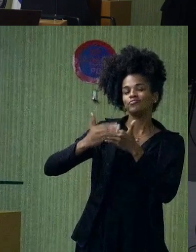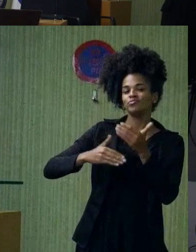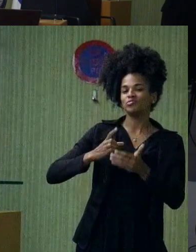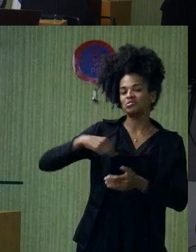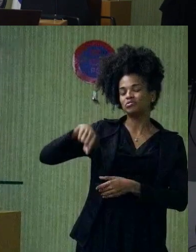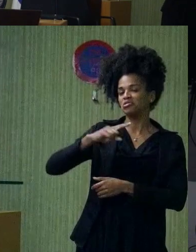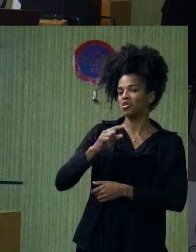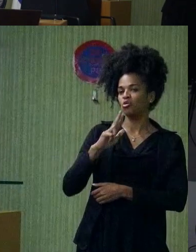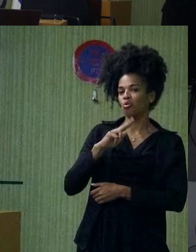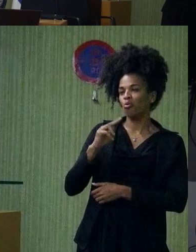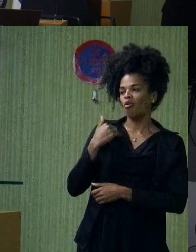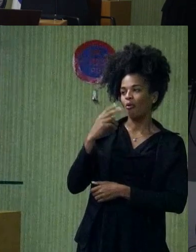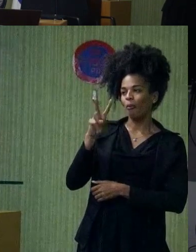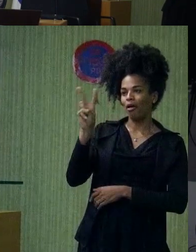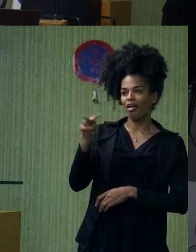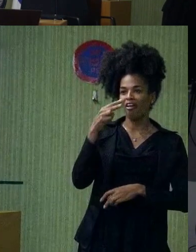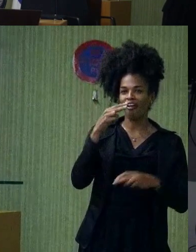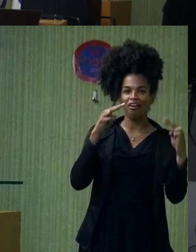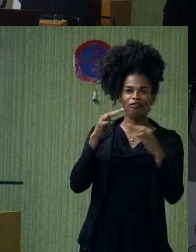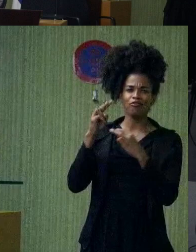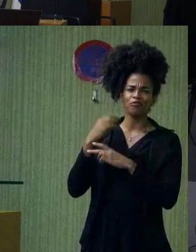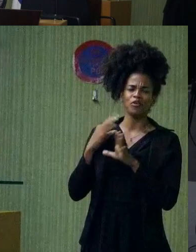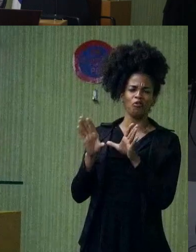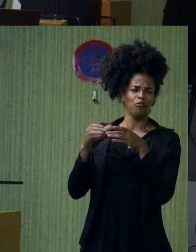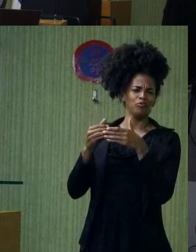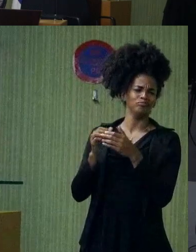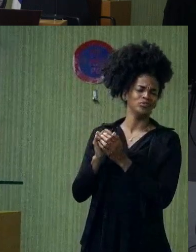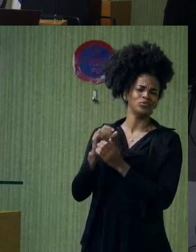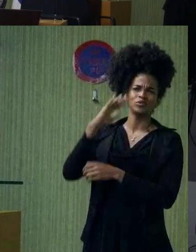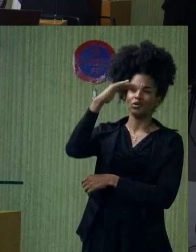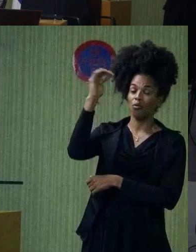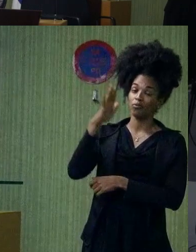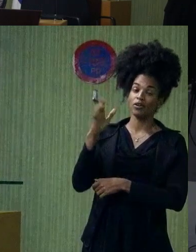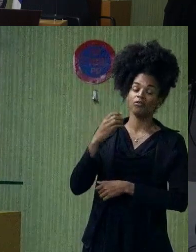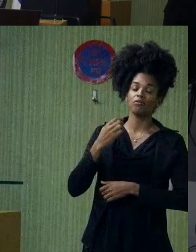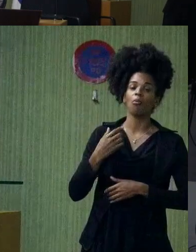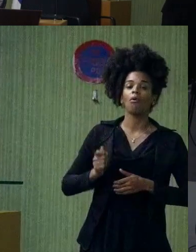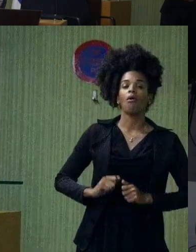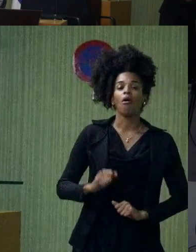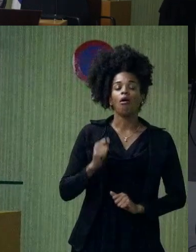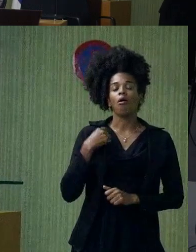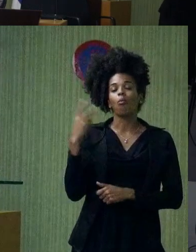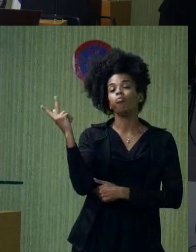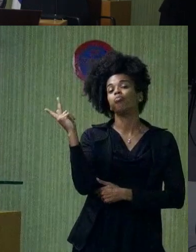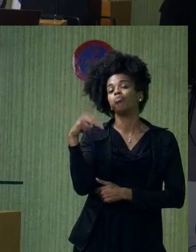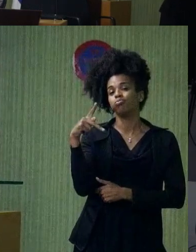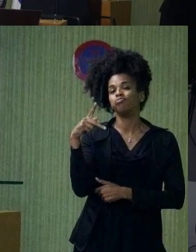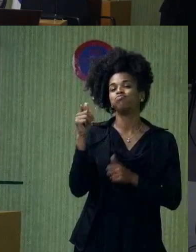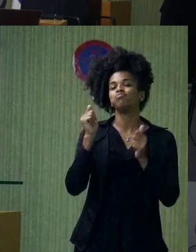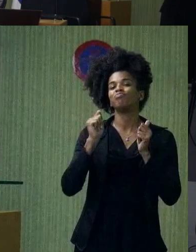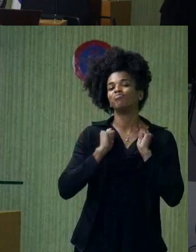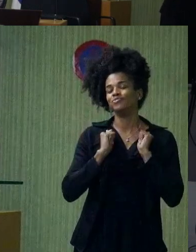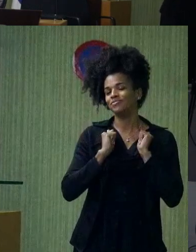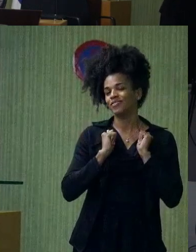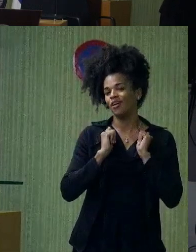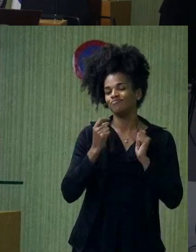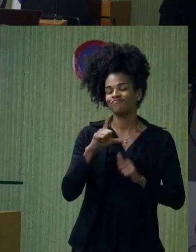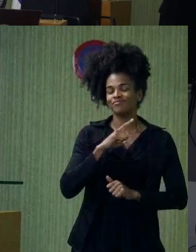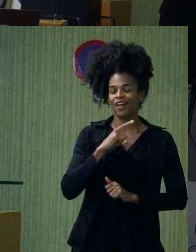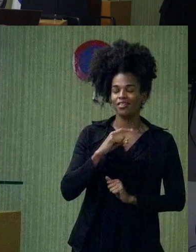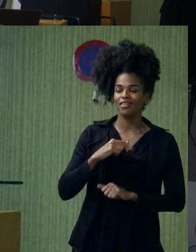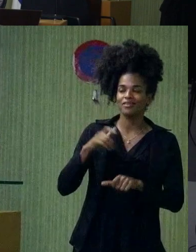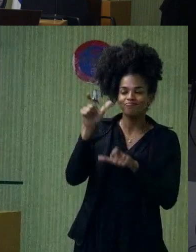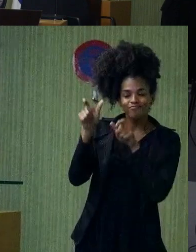me ver nos encontros nacionais porque eu vou me aposentar mas tem muita gente boa que com